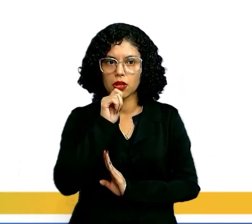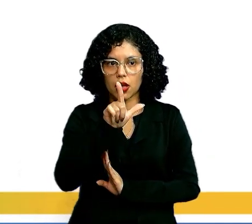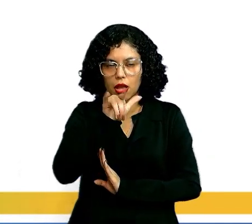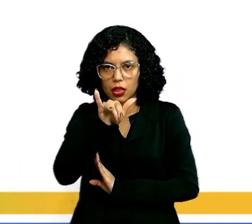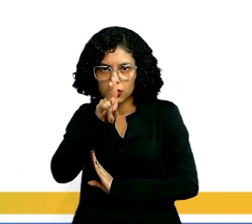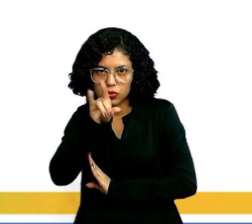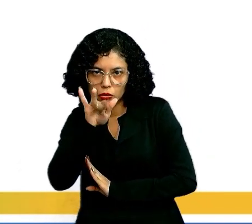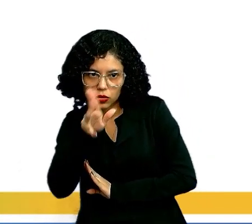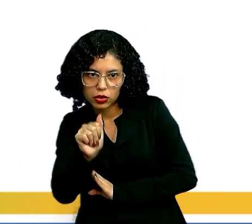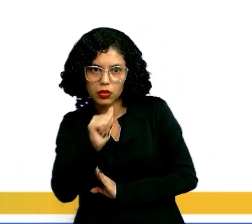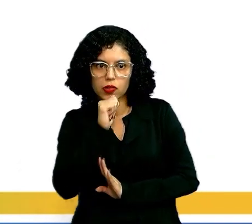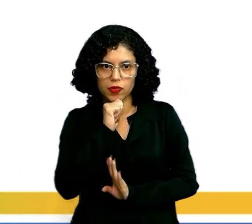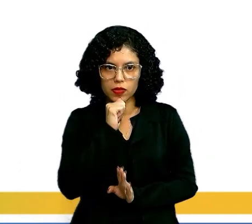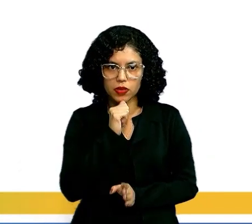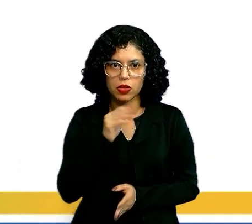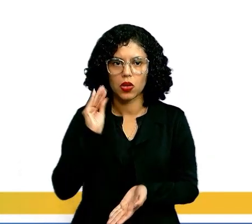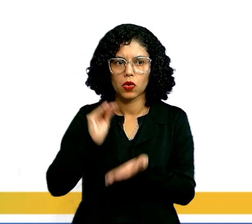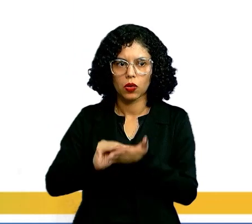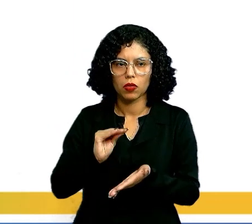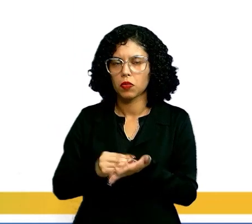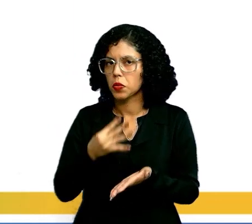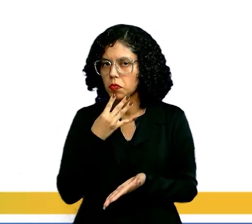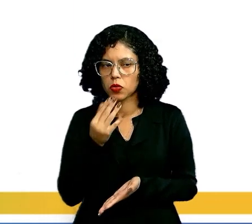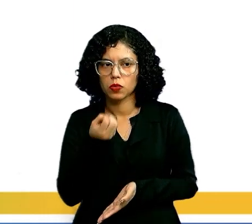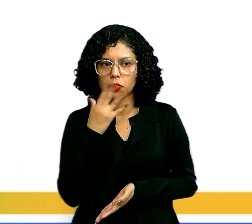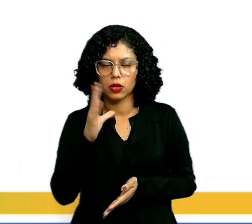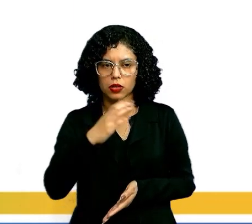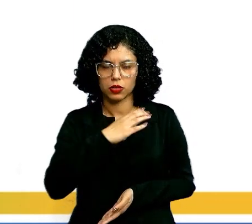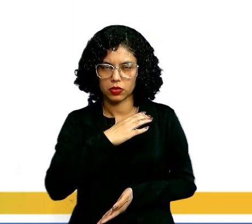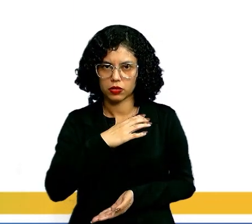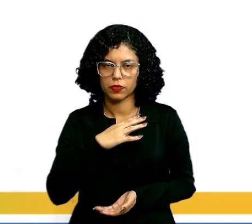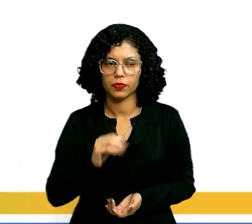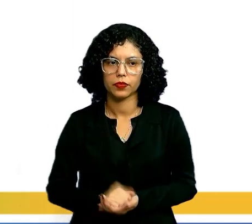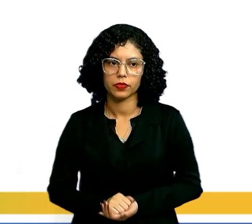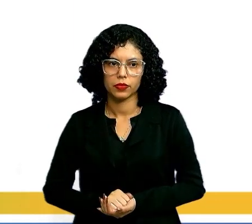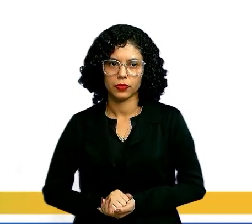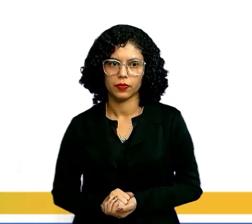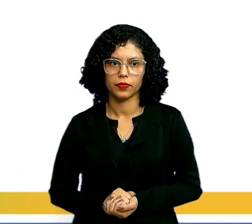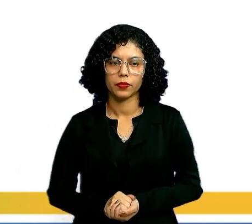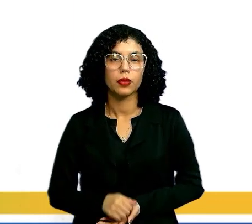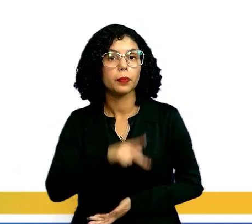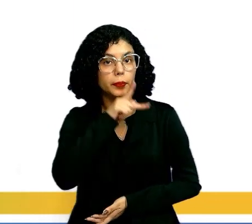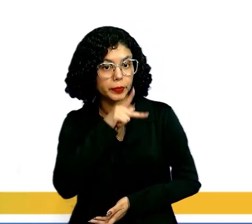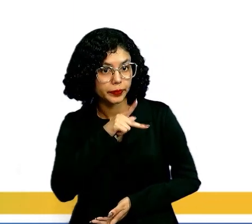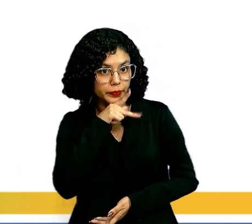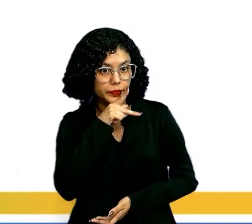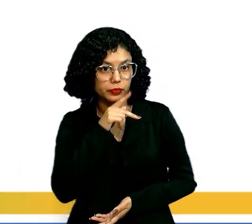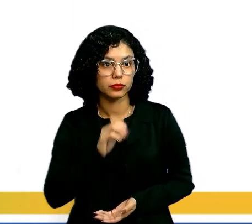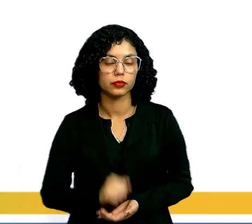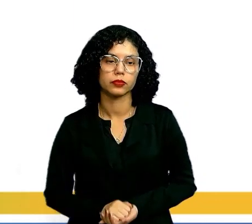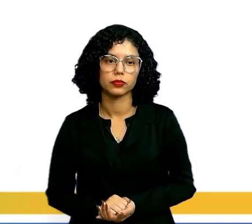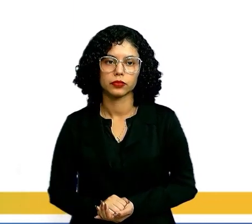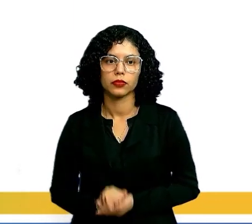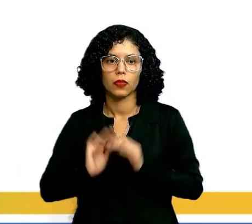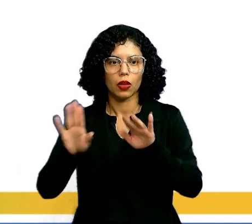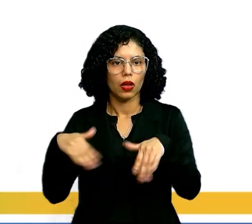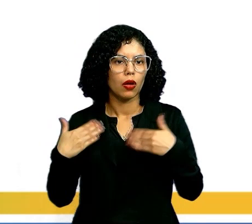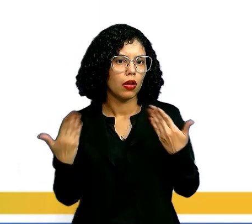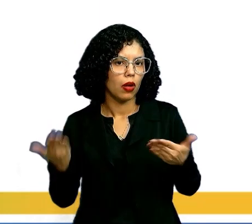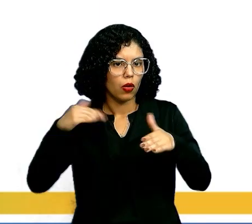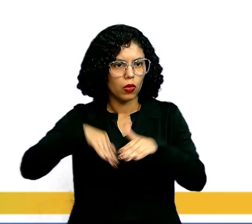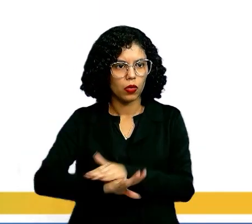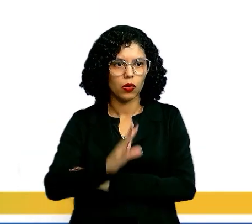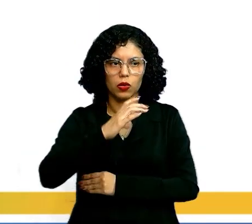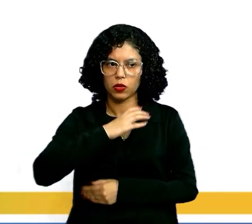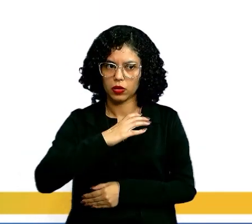a lisonja e ao desconhecimento do bem da cidade em Platão a